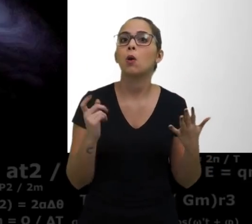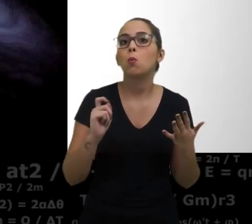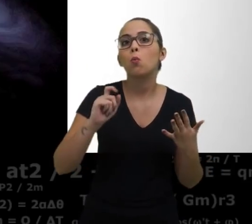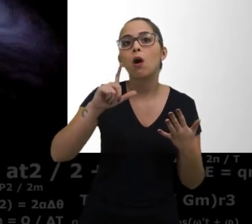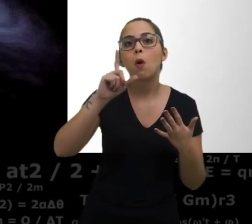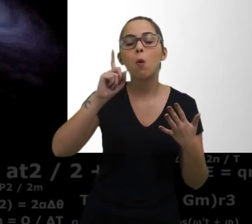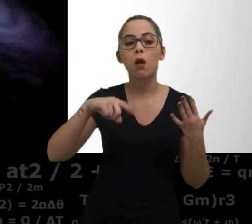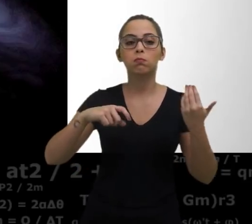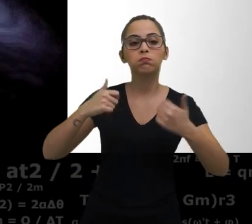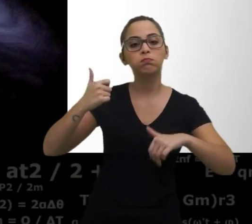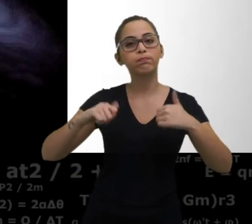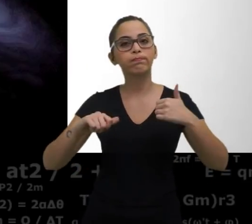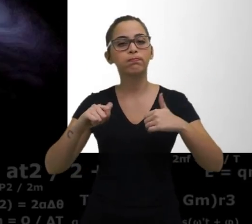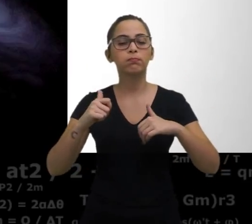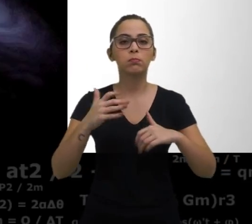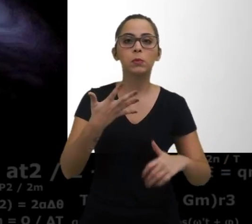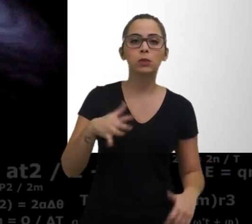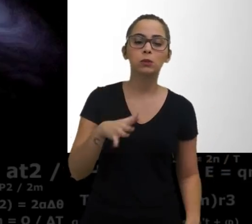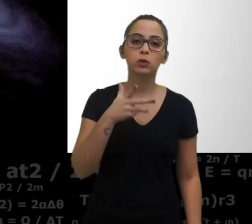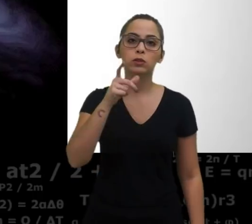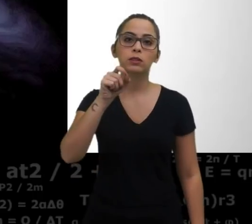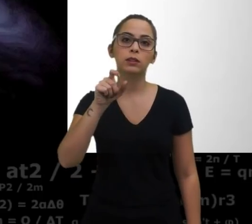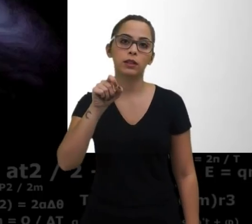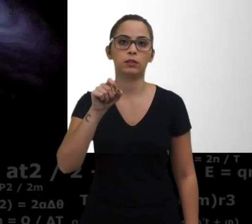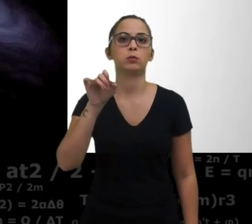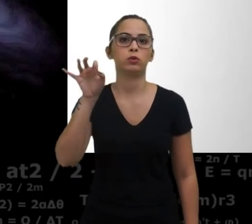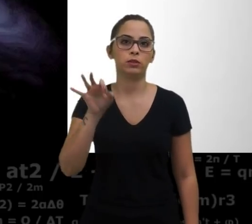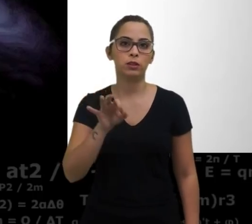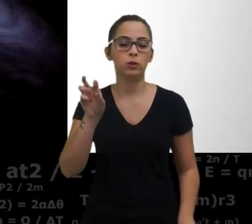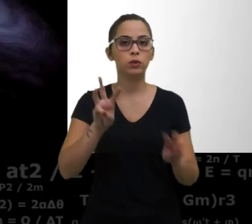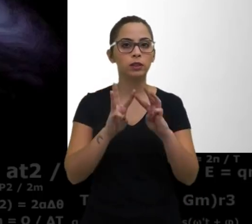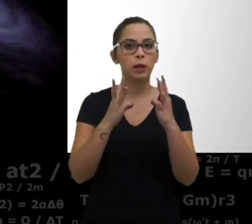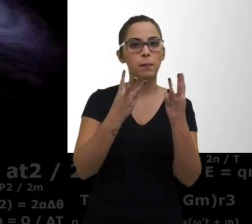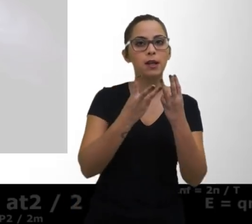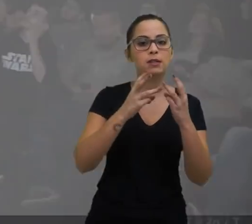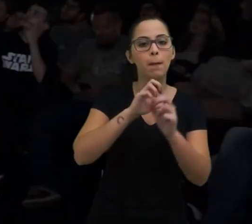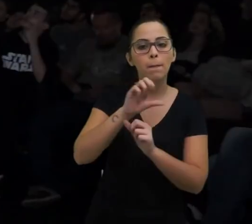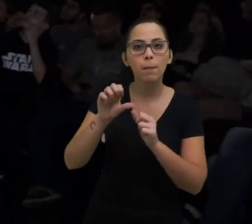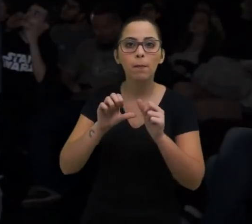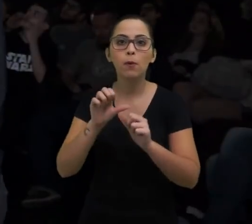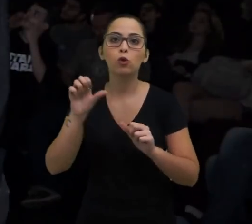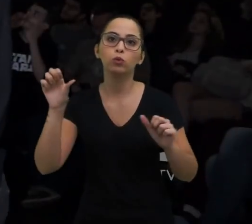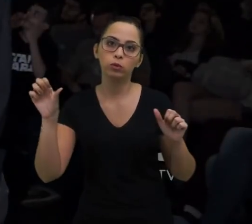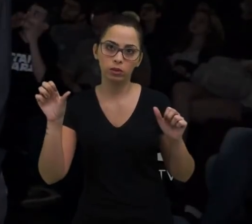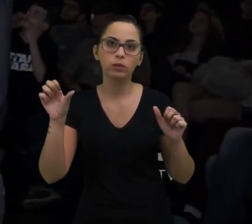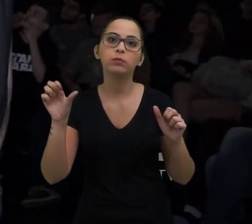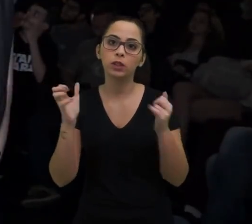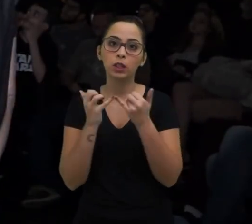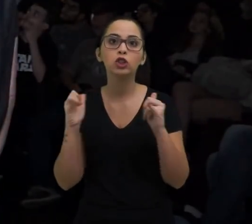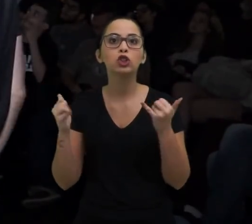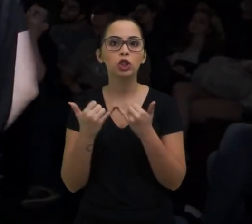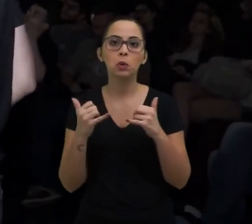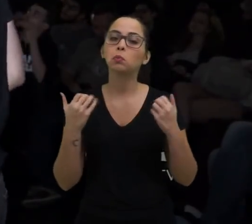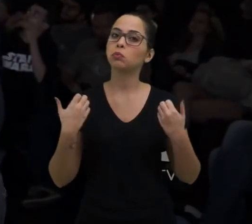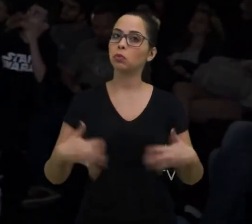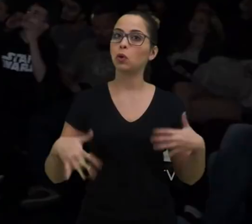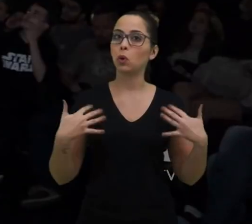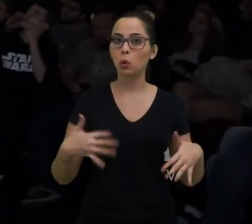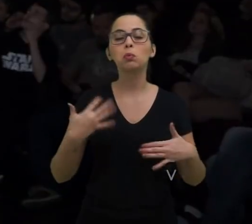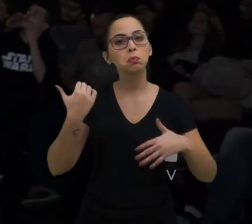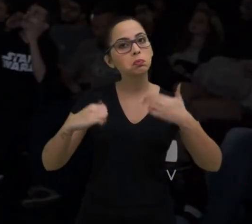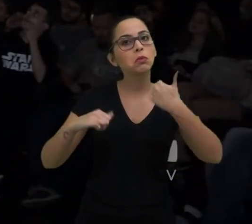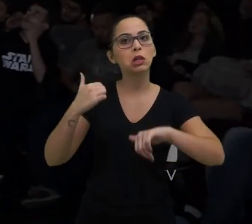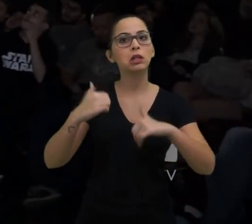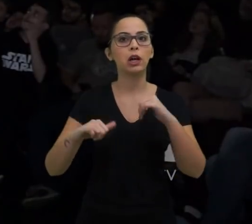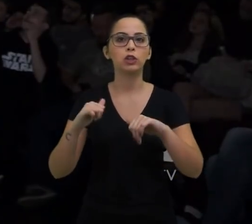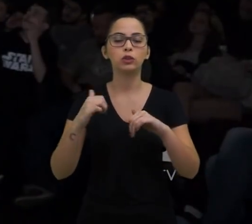mais energia, a eficiência é só 0,7%. Então, 0,7% da